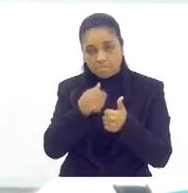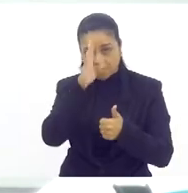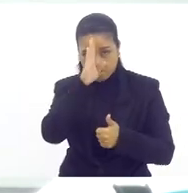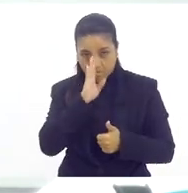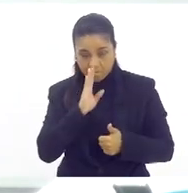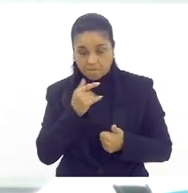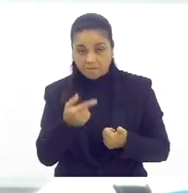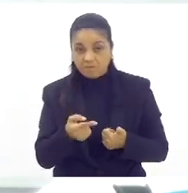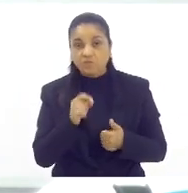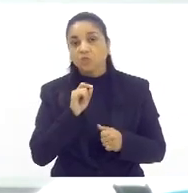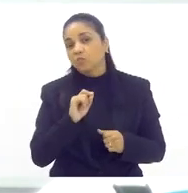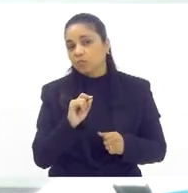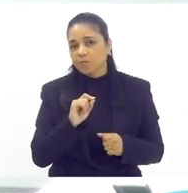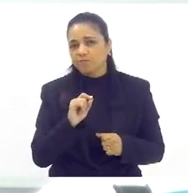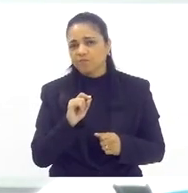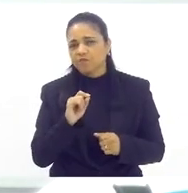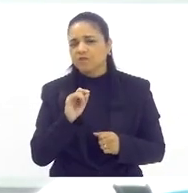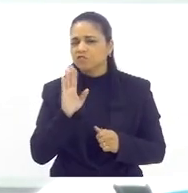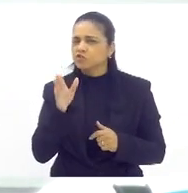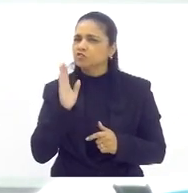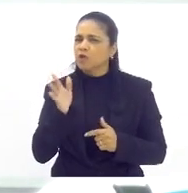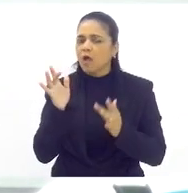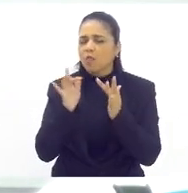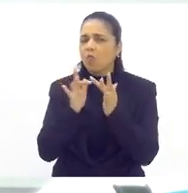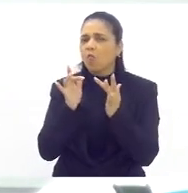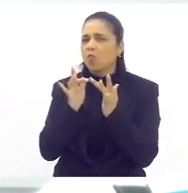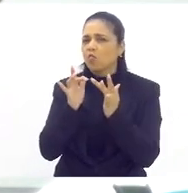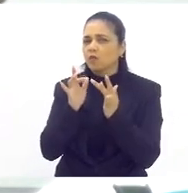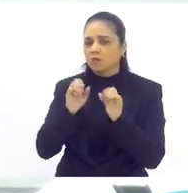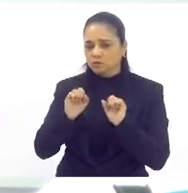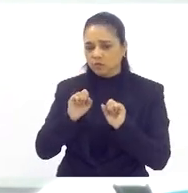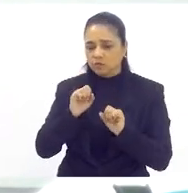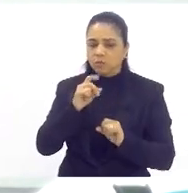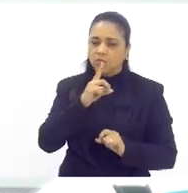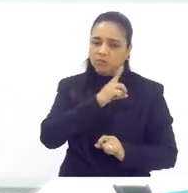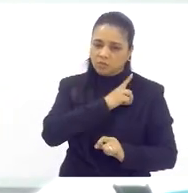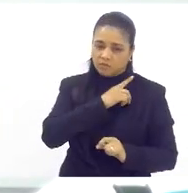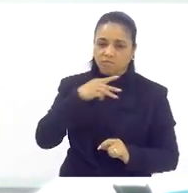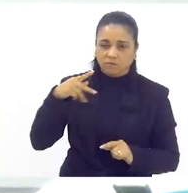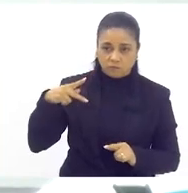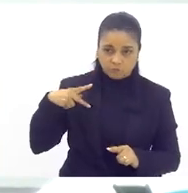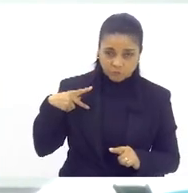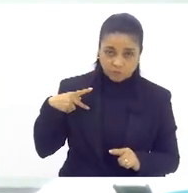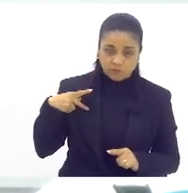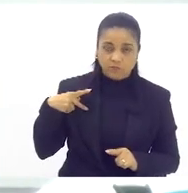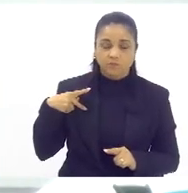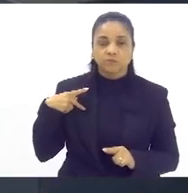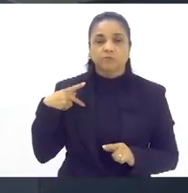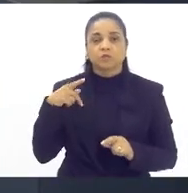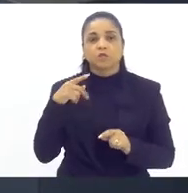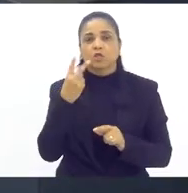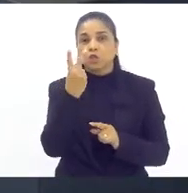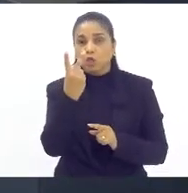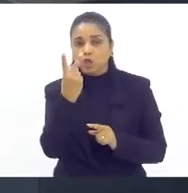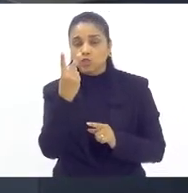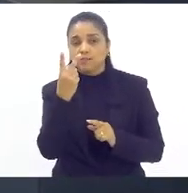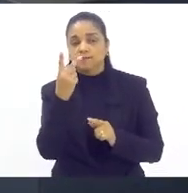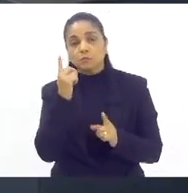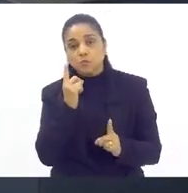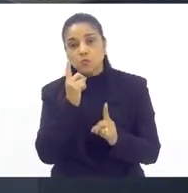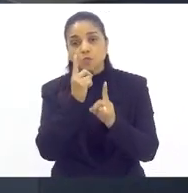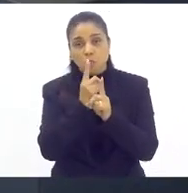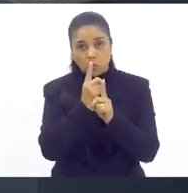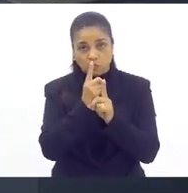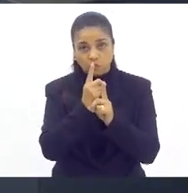com o defensor público em Eu particularmente em dois momentos com ele